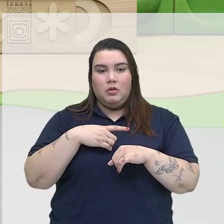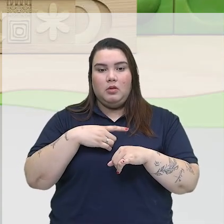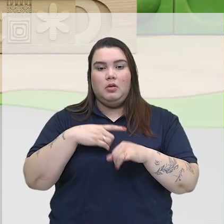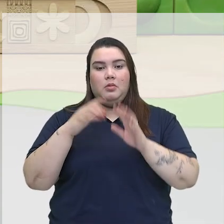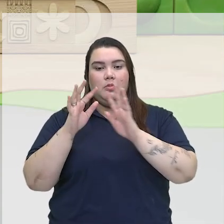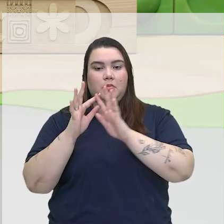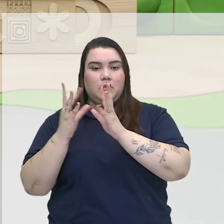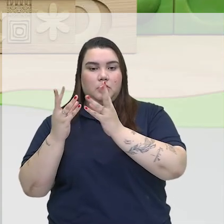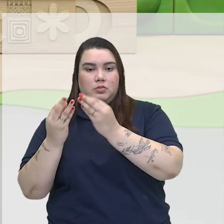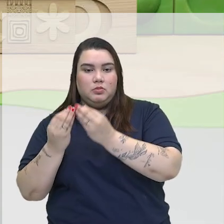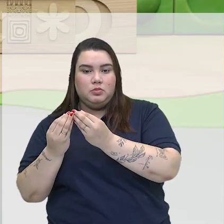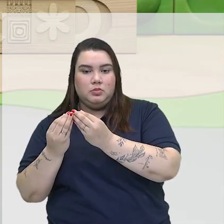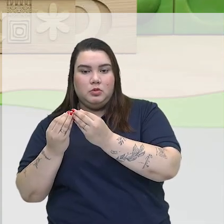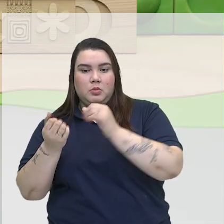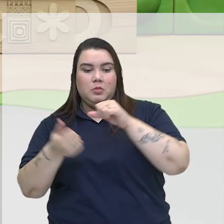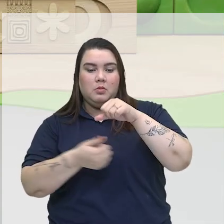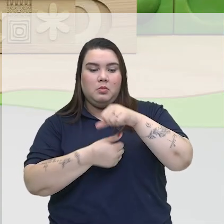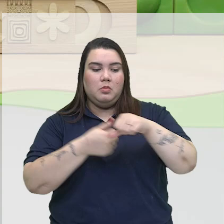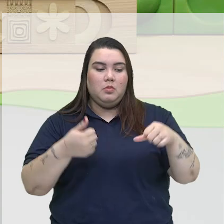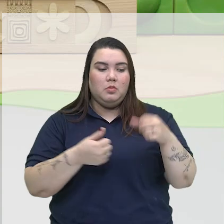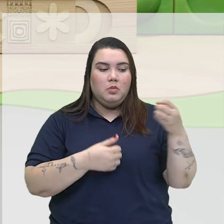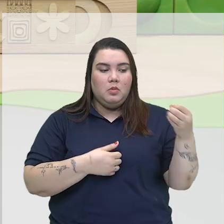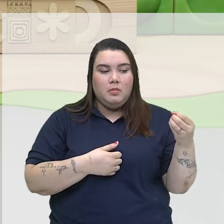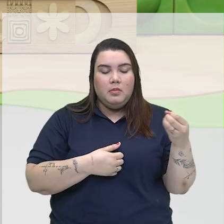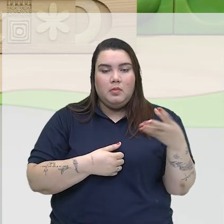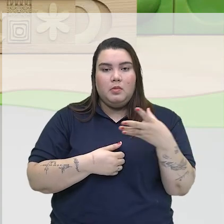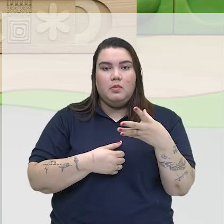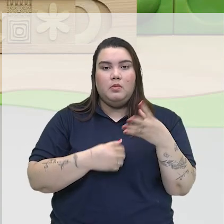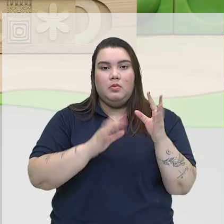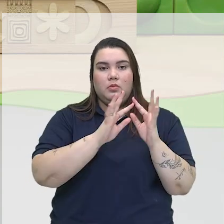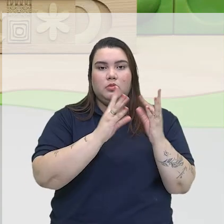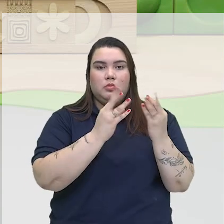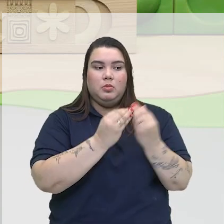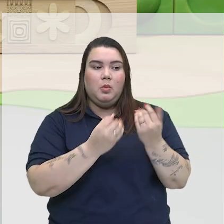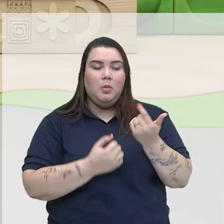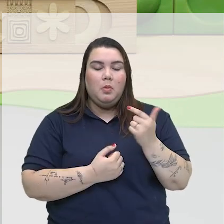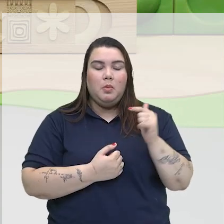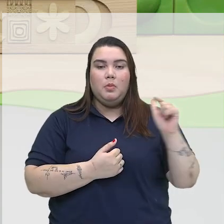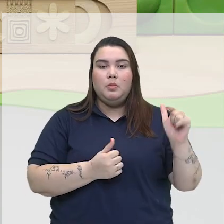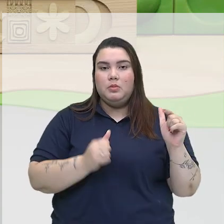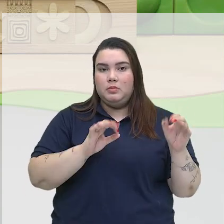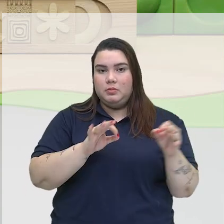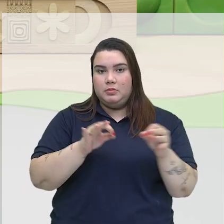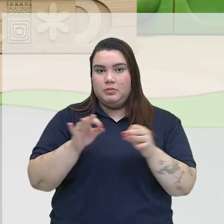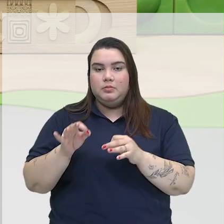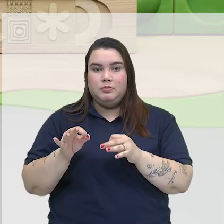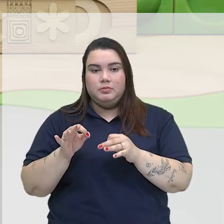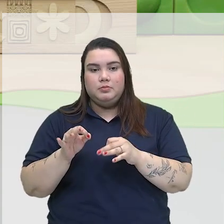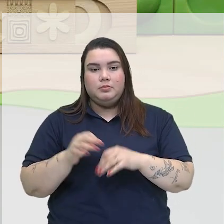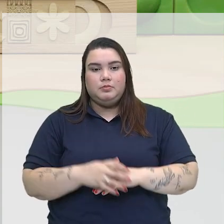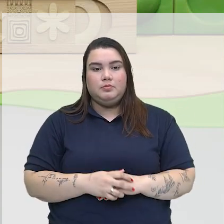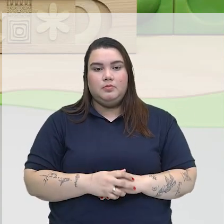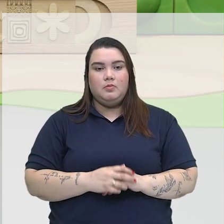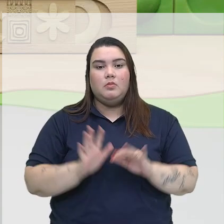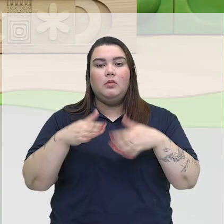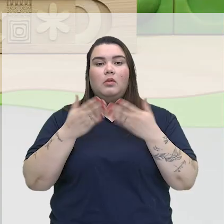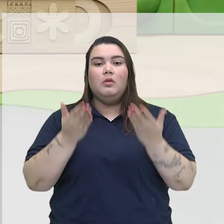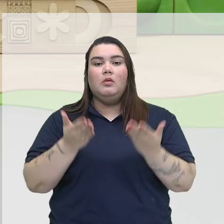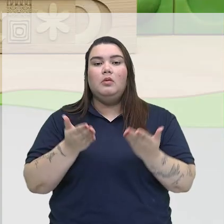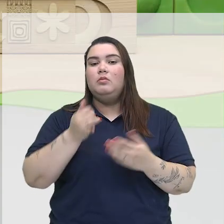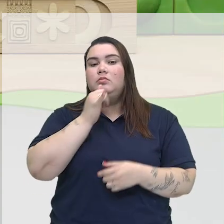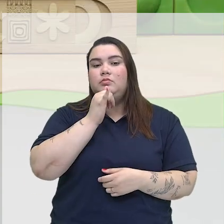uma substância, se transformando em outra substância, certo? E